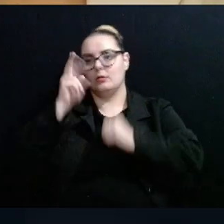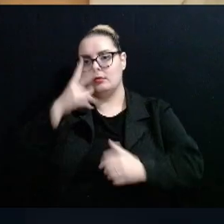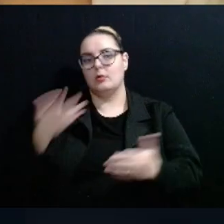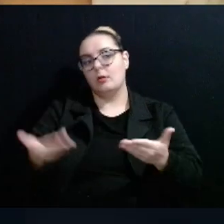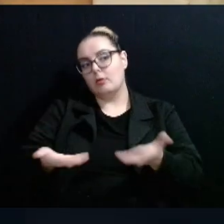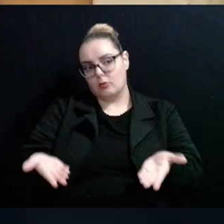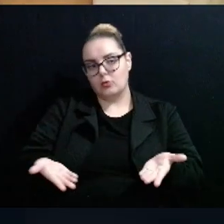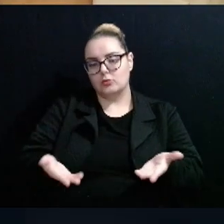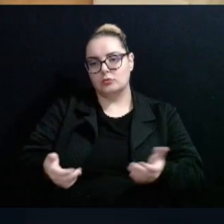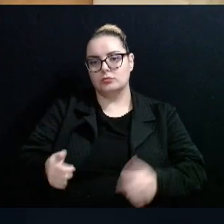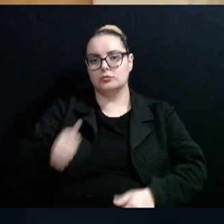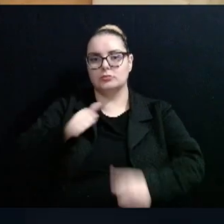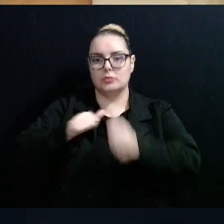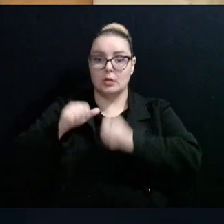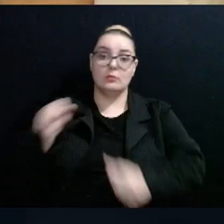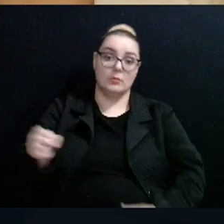cerveja.